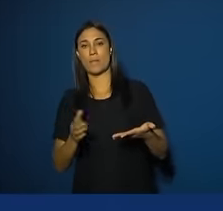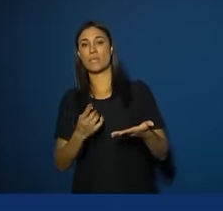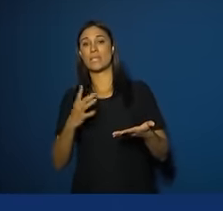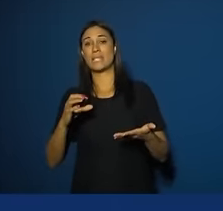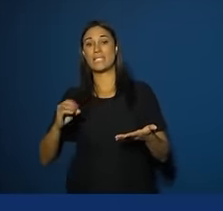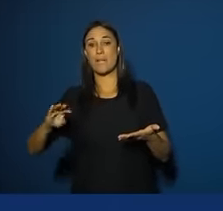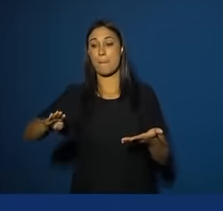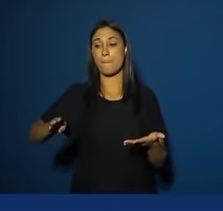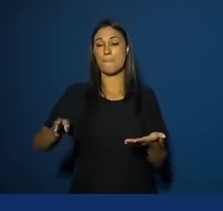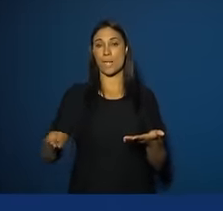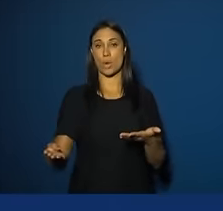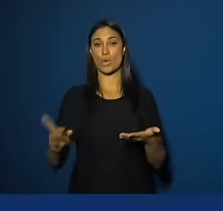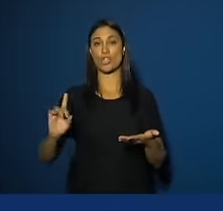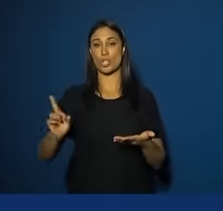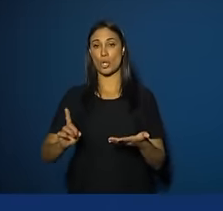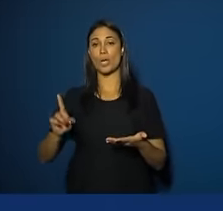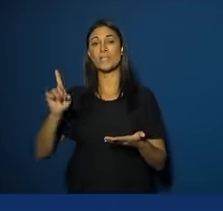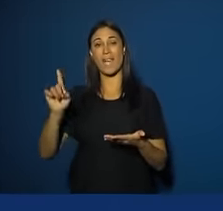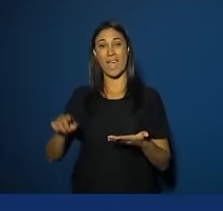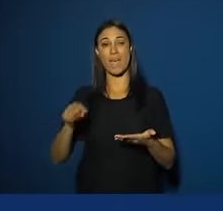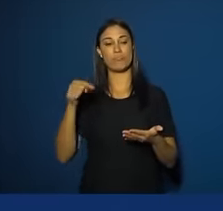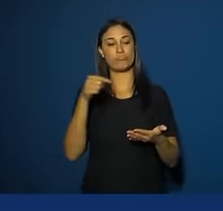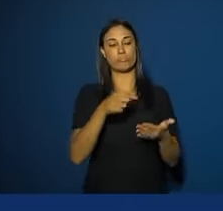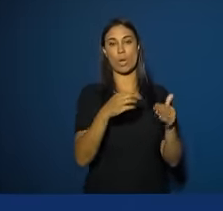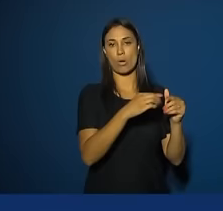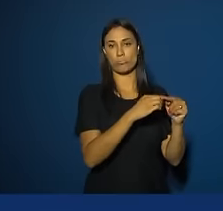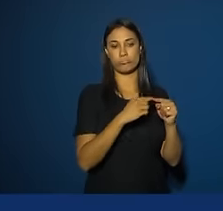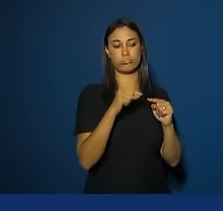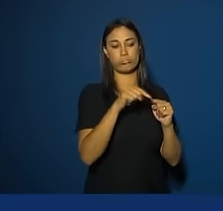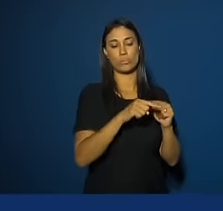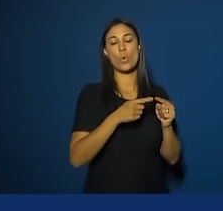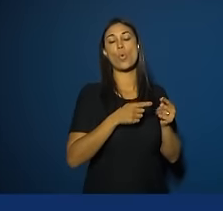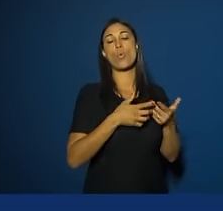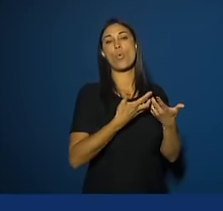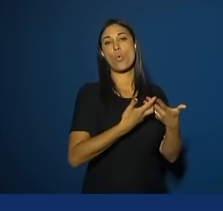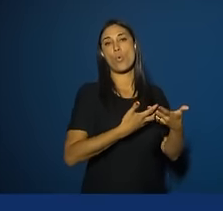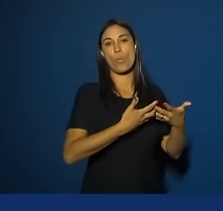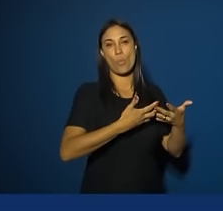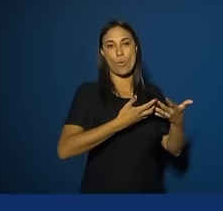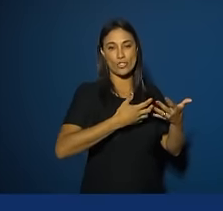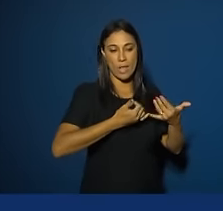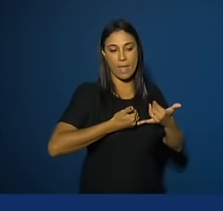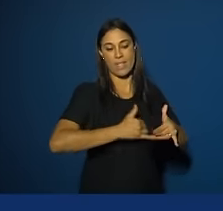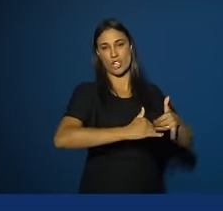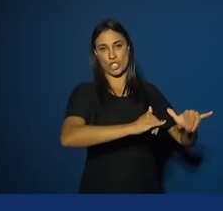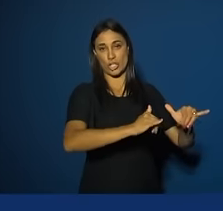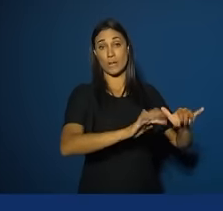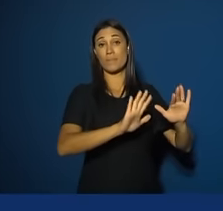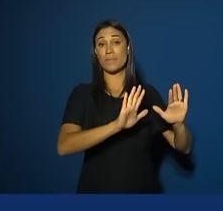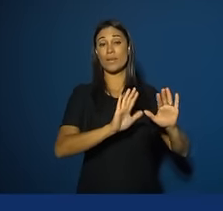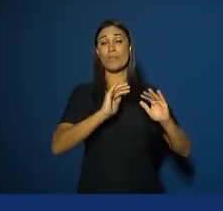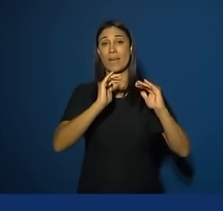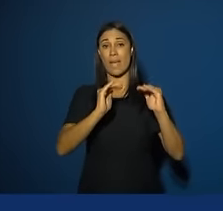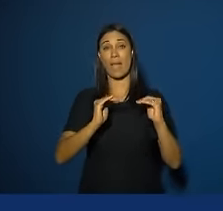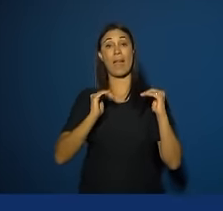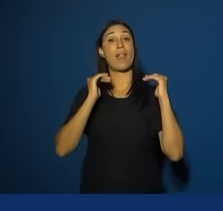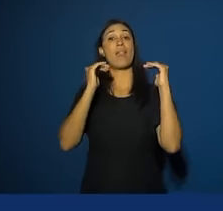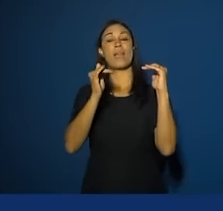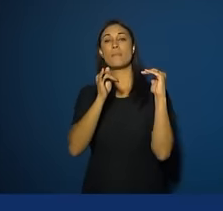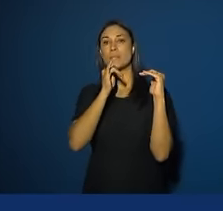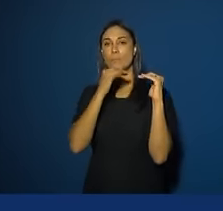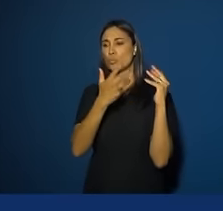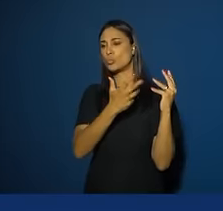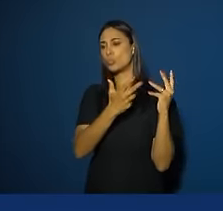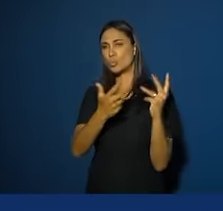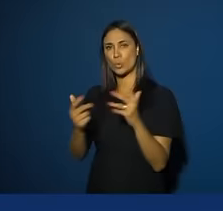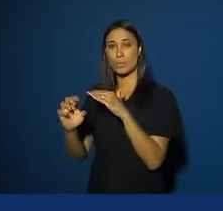Bilhões de Dólares superáveis tem a ver com o complexo energético a a a Agora vai além disso né todas essas